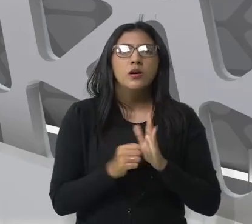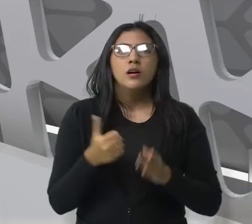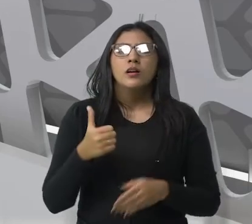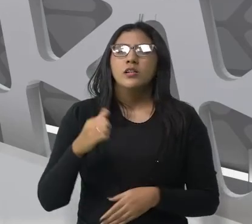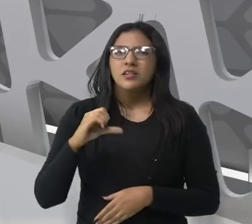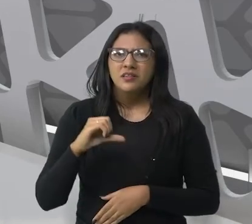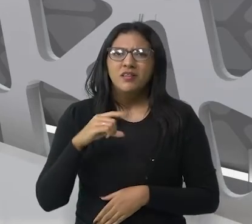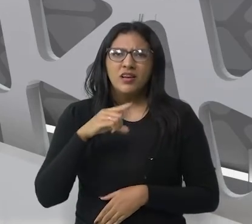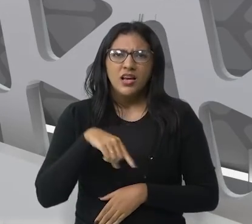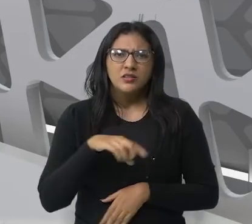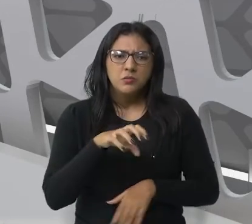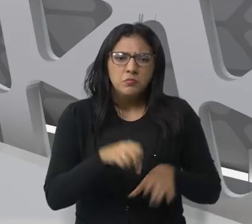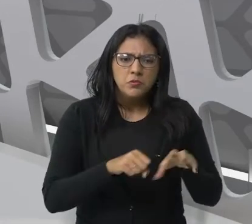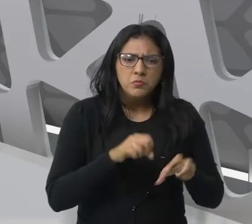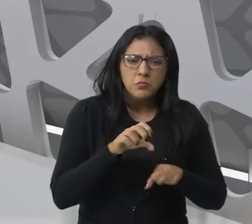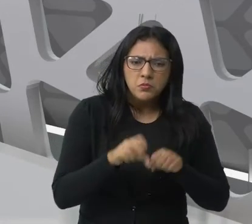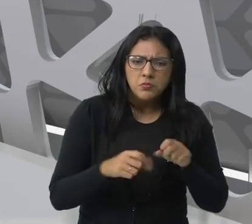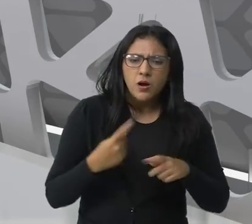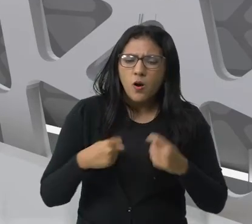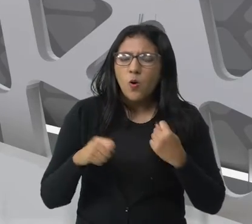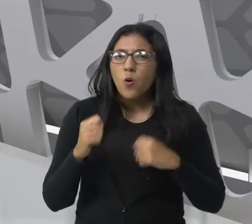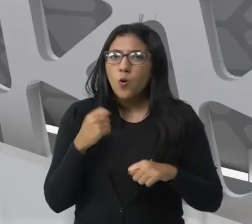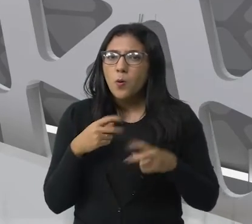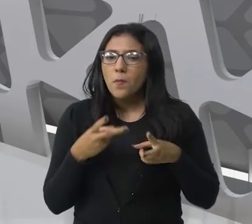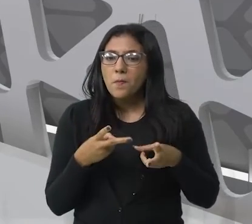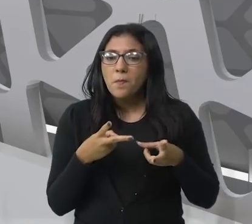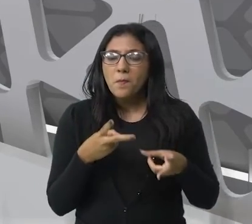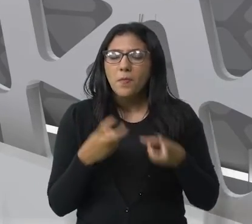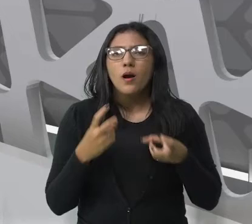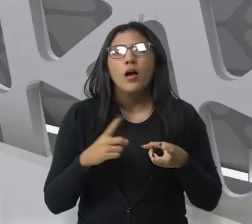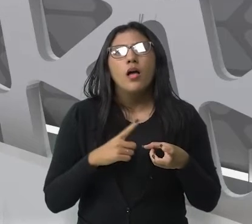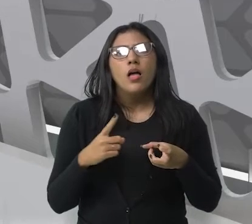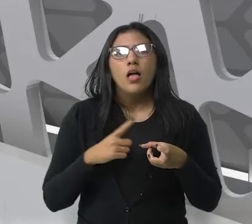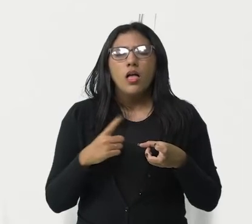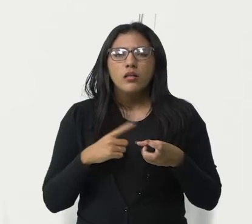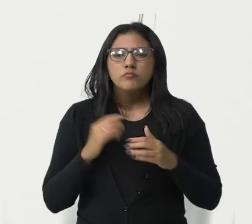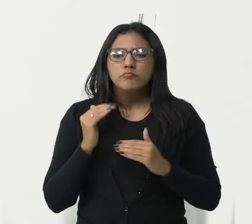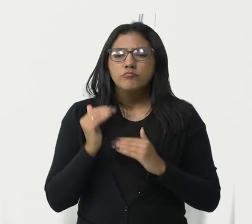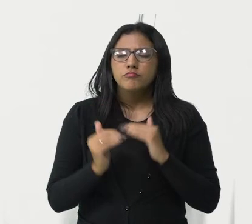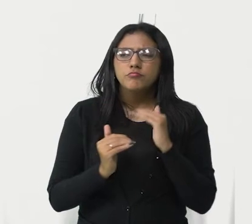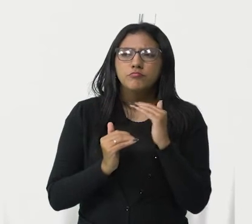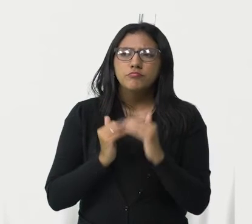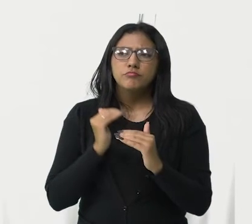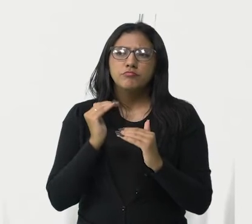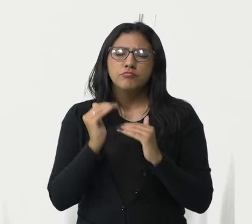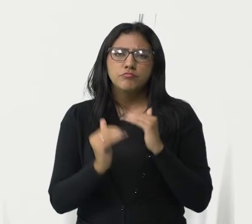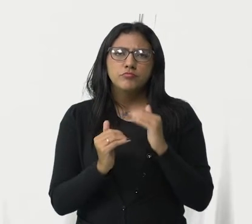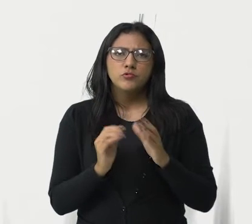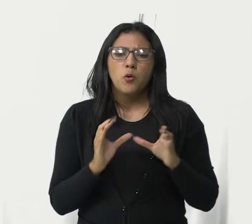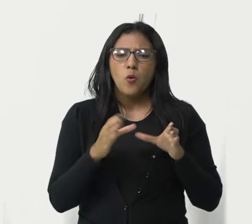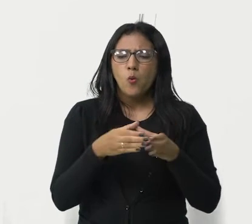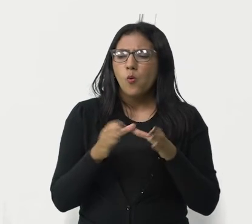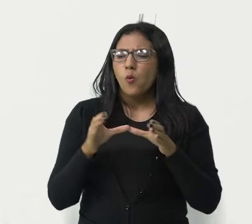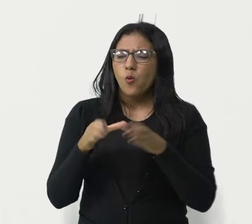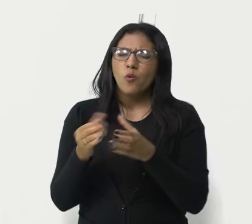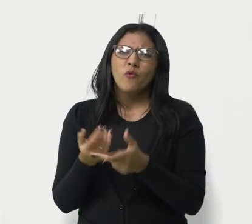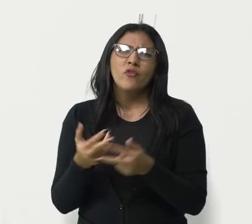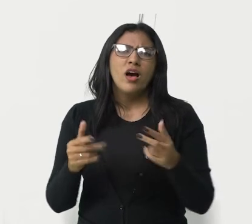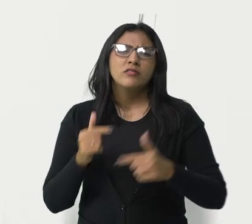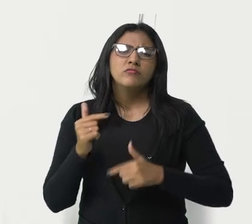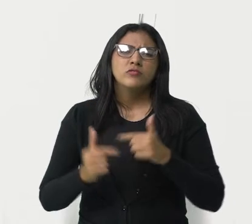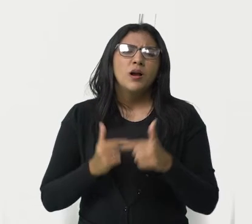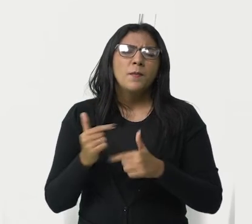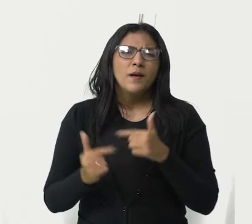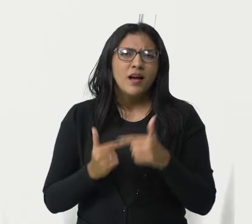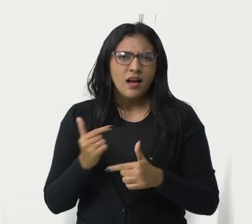essa exploração aí econômica, a gente verifica que começam a se desenvolver um conjunto de atividades, né? Começa a aumentar